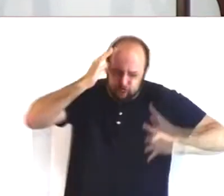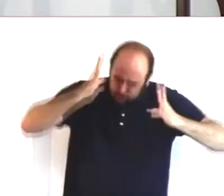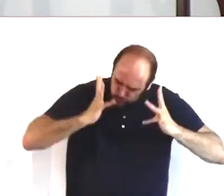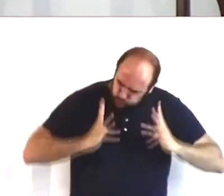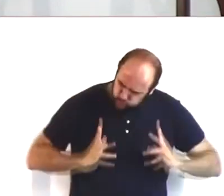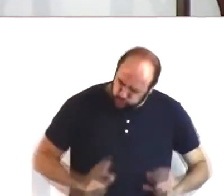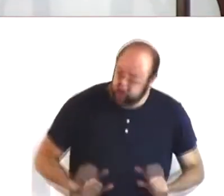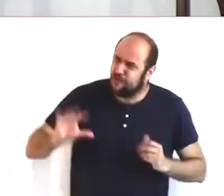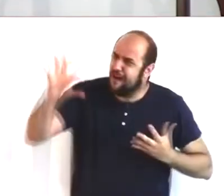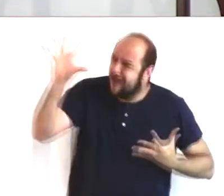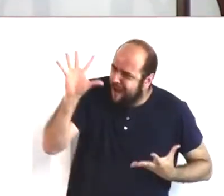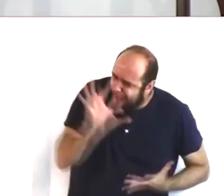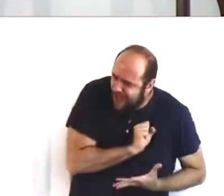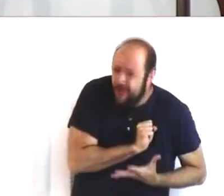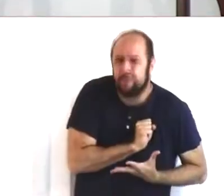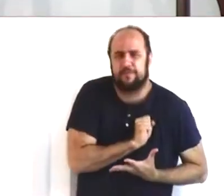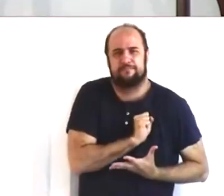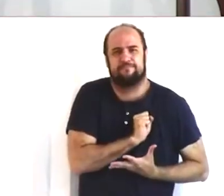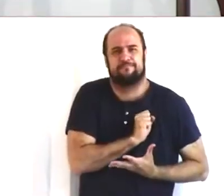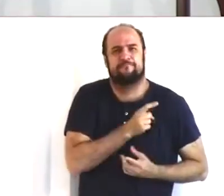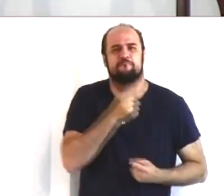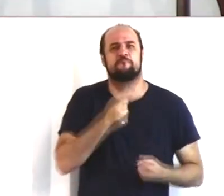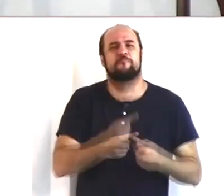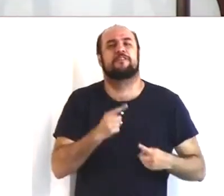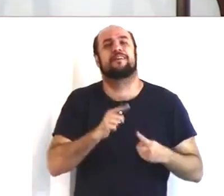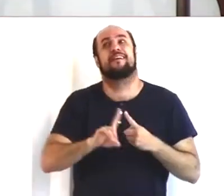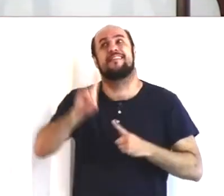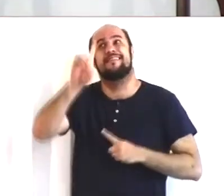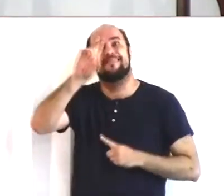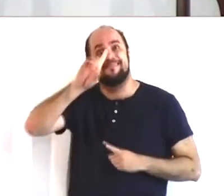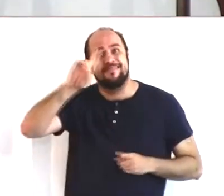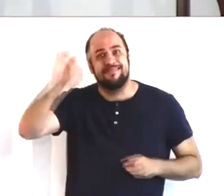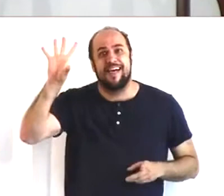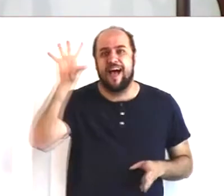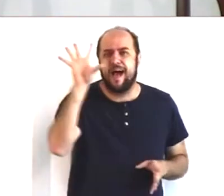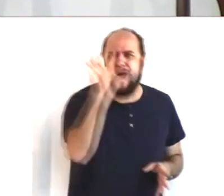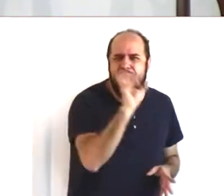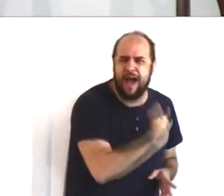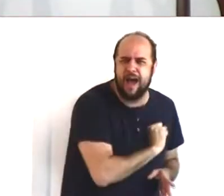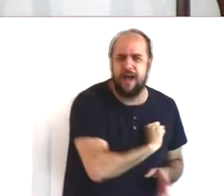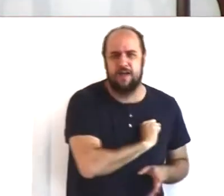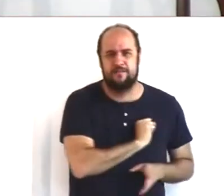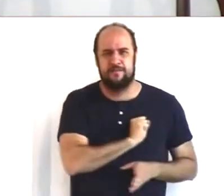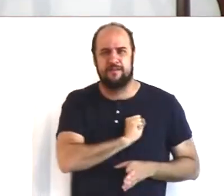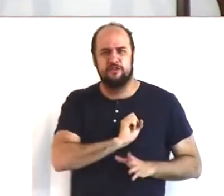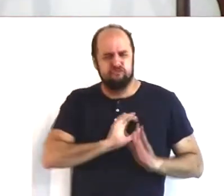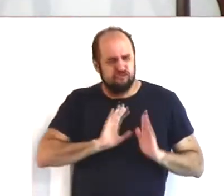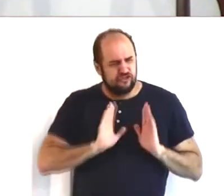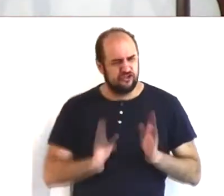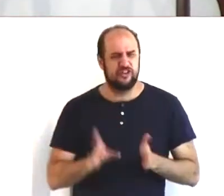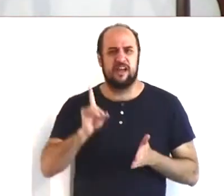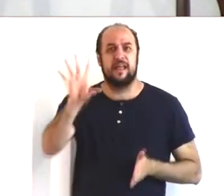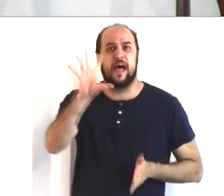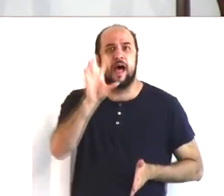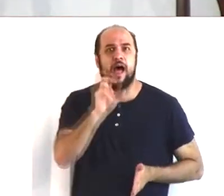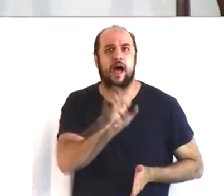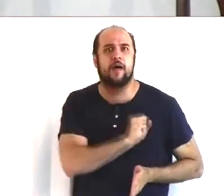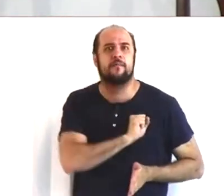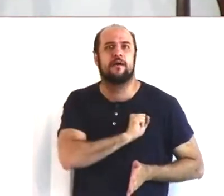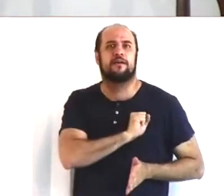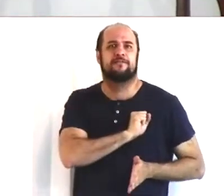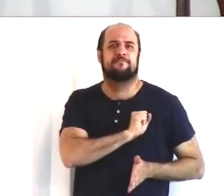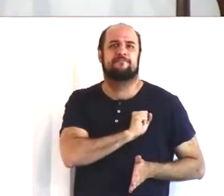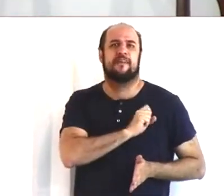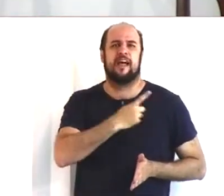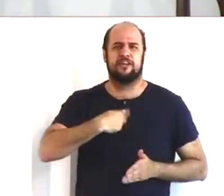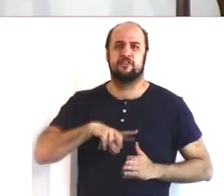entendimento. Porque Deus ama. O amor de Deus está posto. Amar a Deus é uma